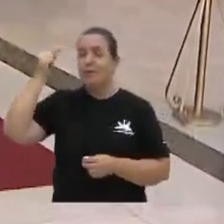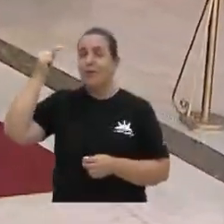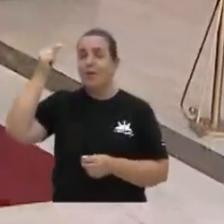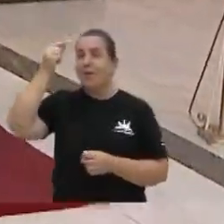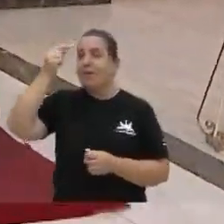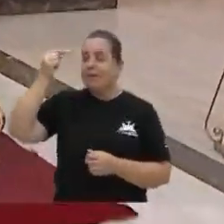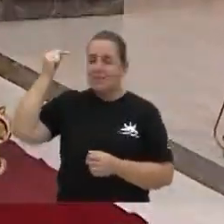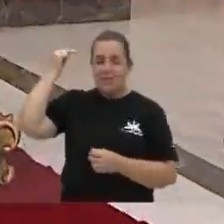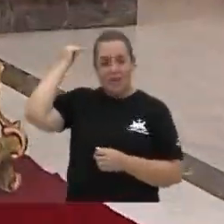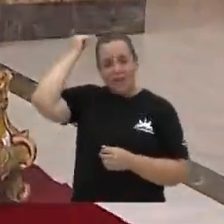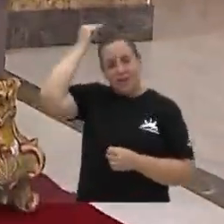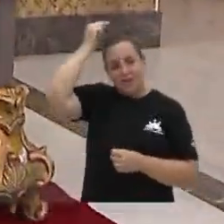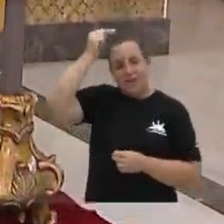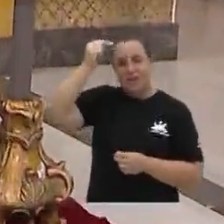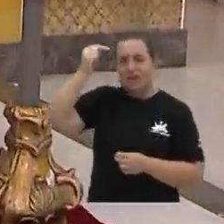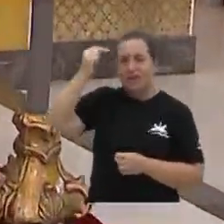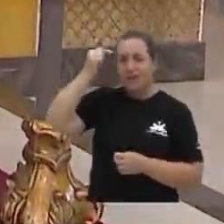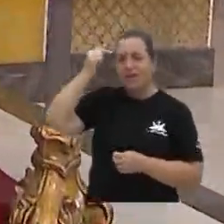santo,